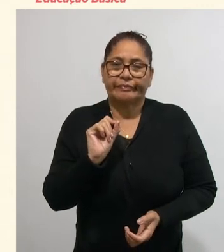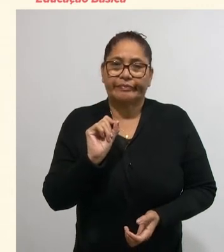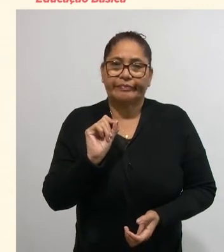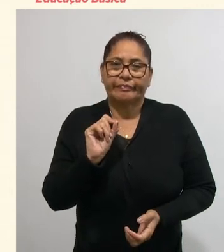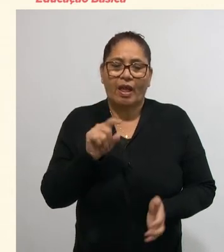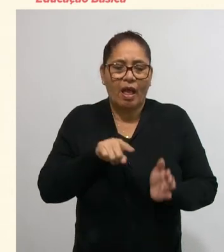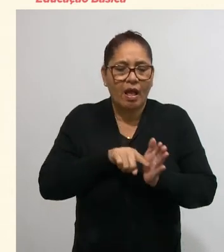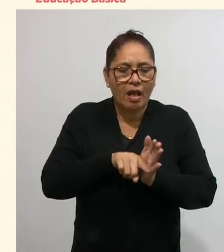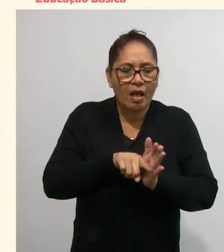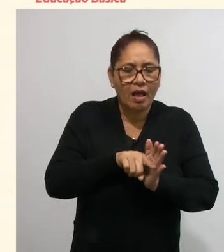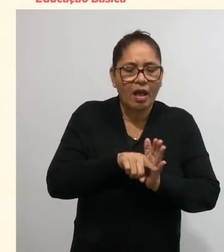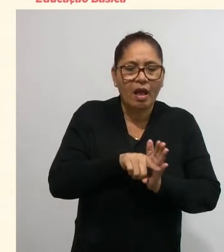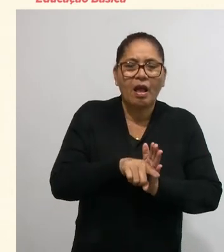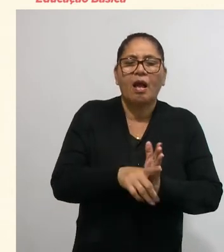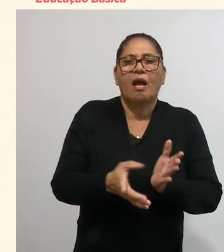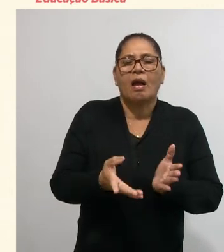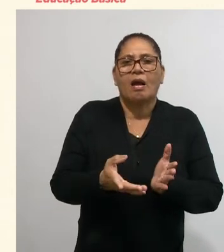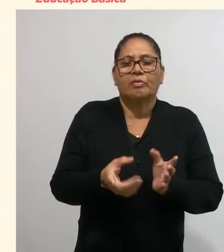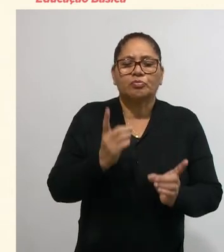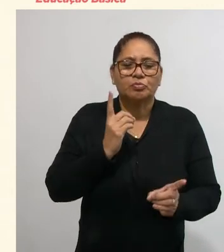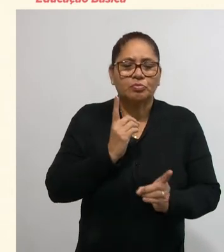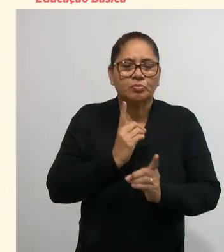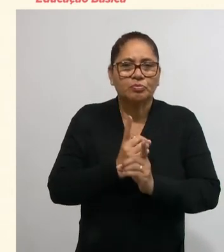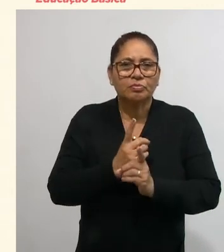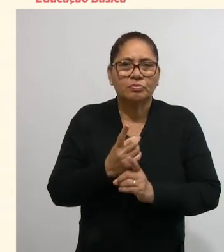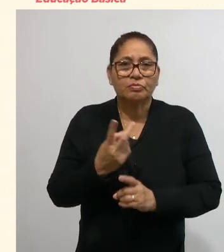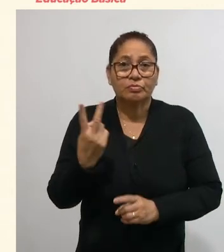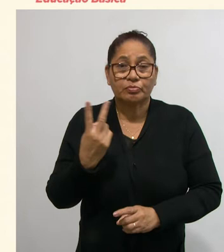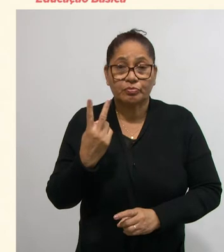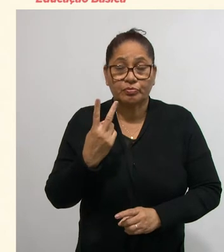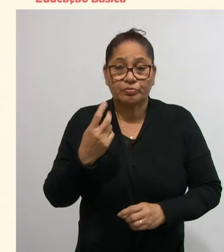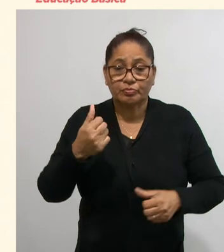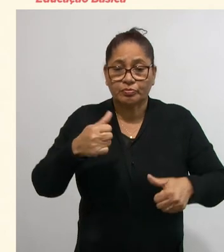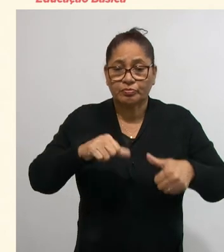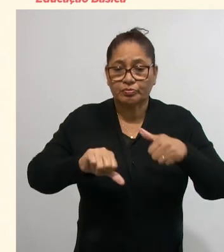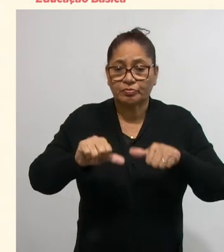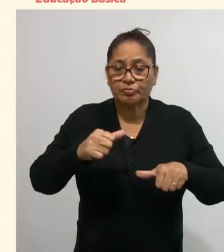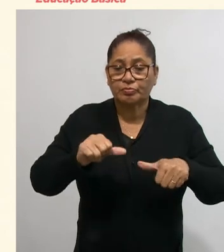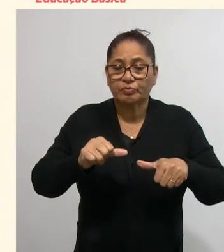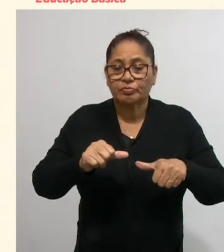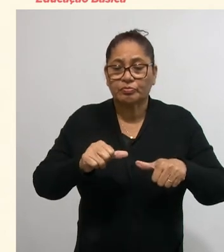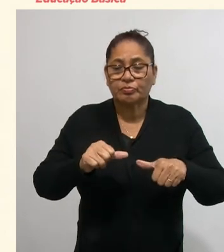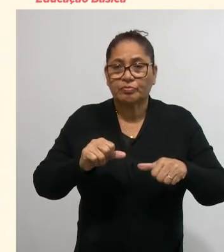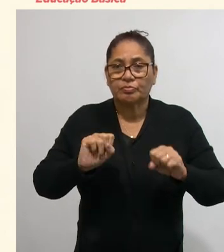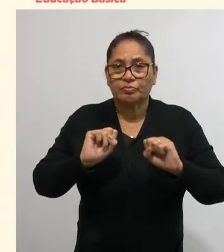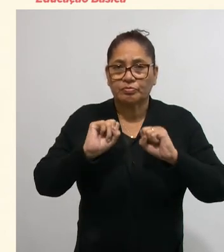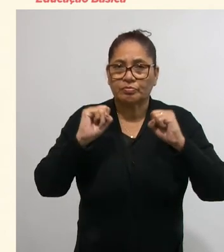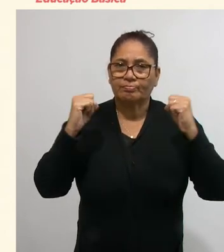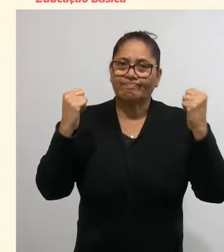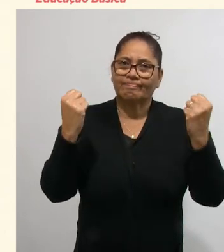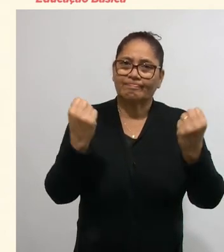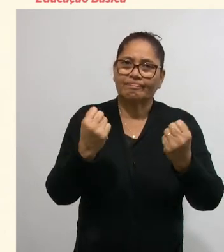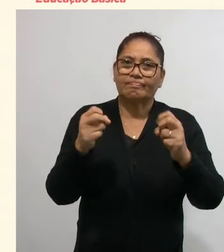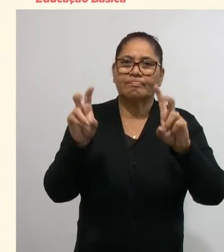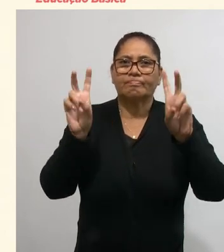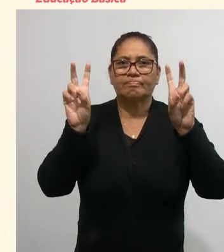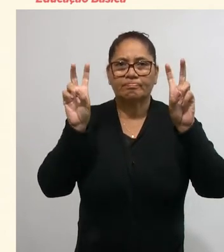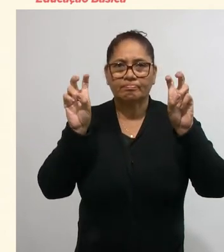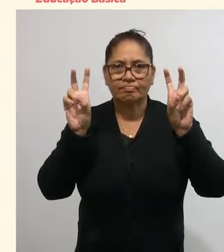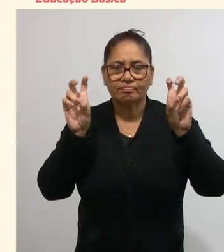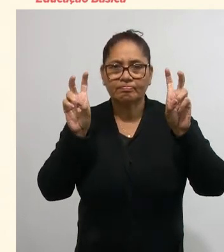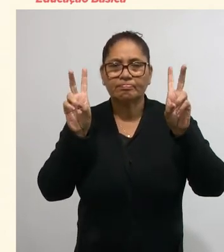levantar a por meio da pesquisa bibliográfica a segunda atividade avaliativa constitui-se em seminários temáticos